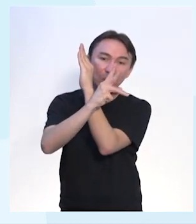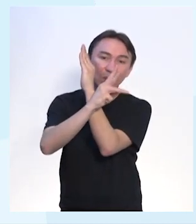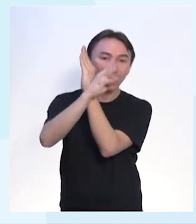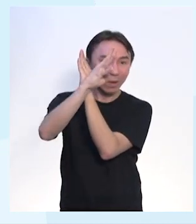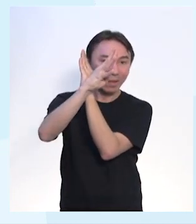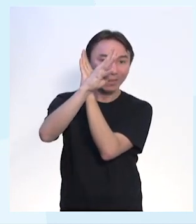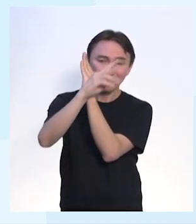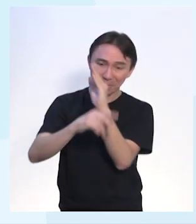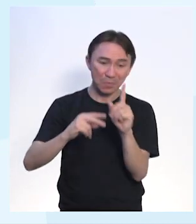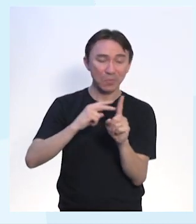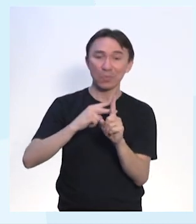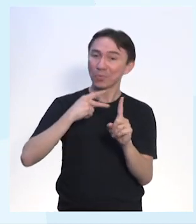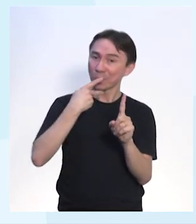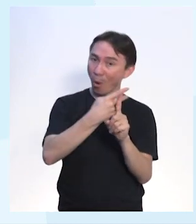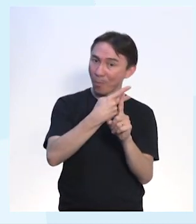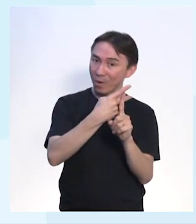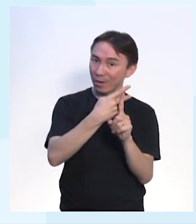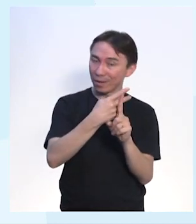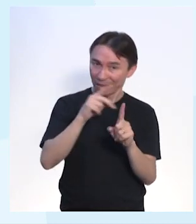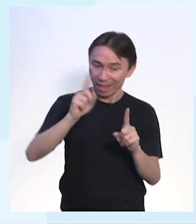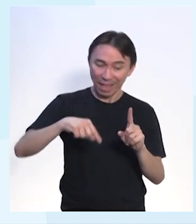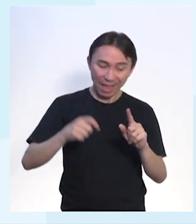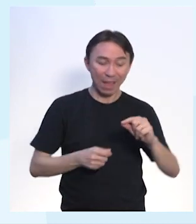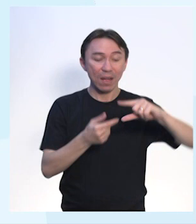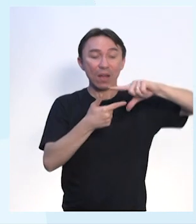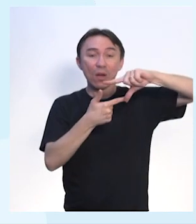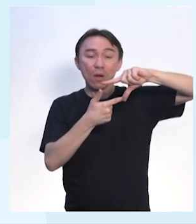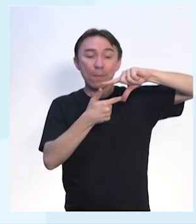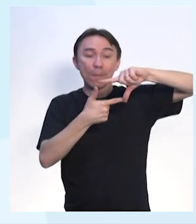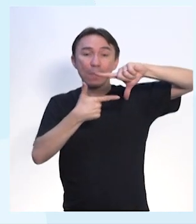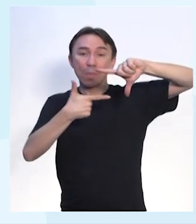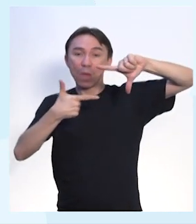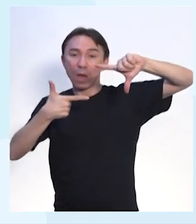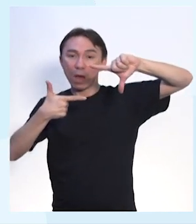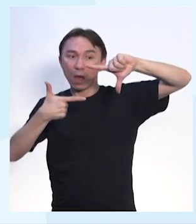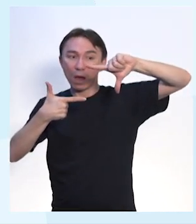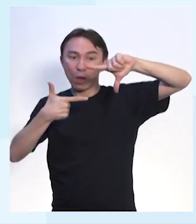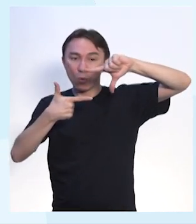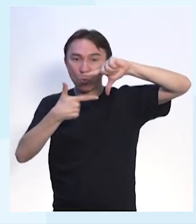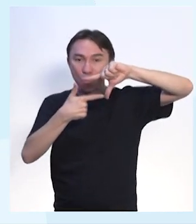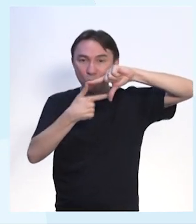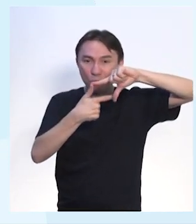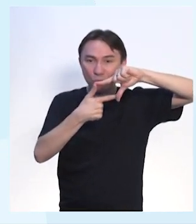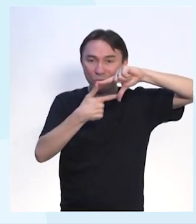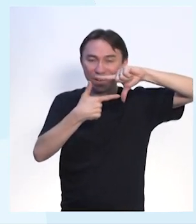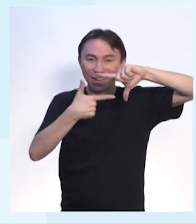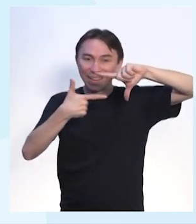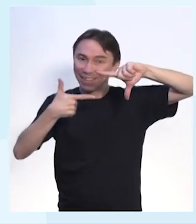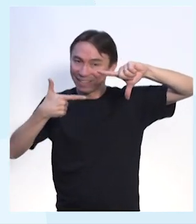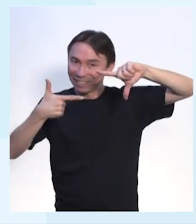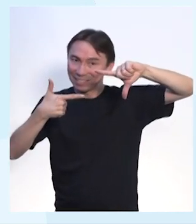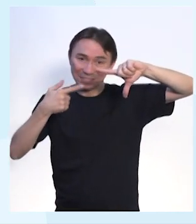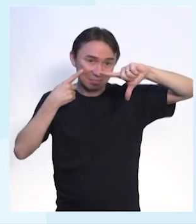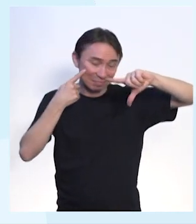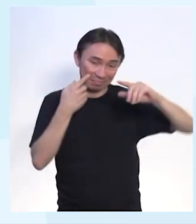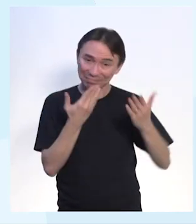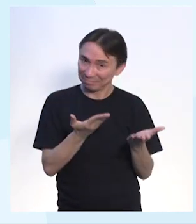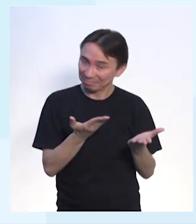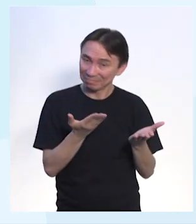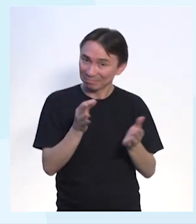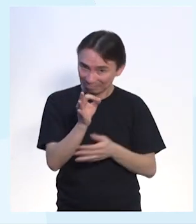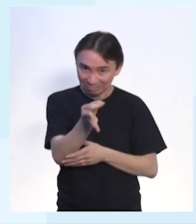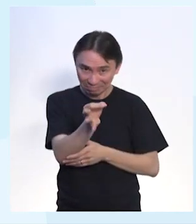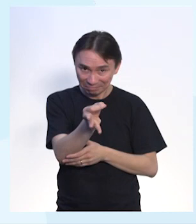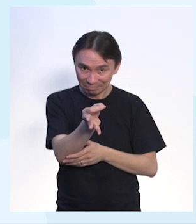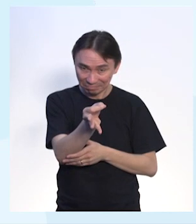aí de ampliação e uma relação aí de redução, tanto faz pela forma que eu observar. Perfeito. Tranquilo?